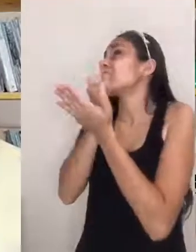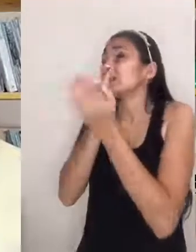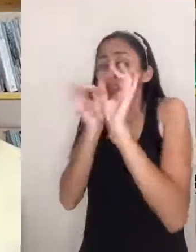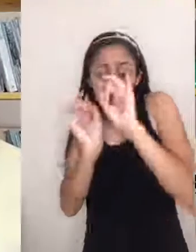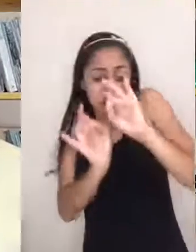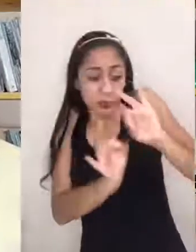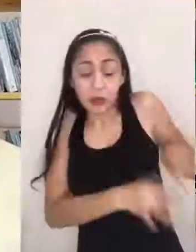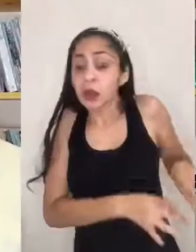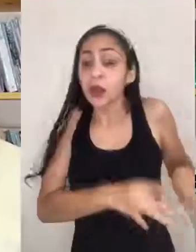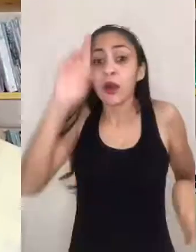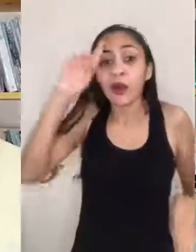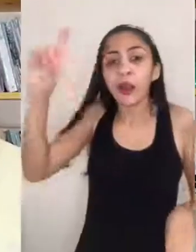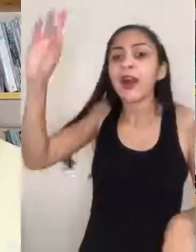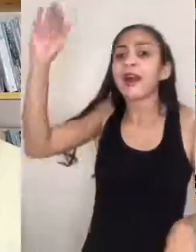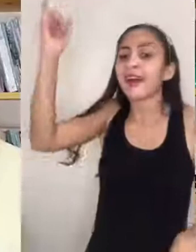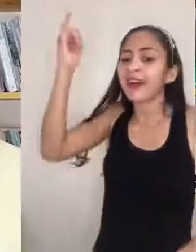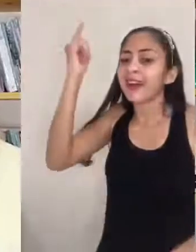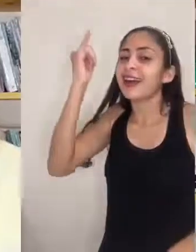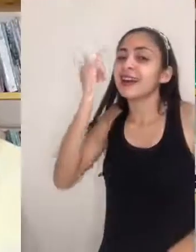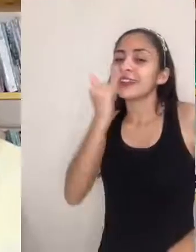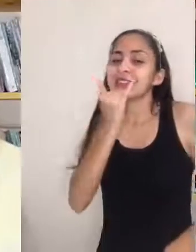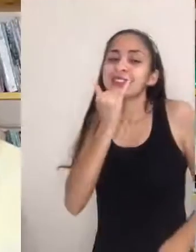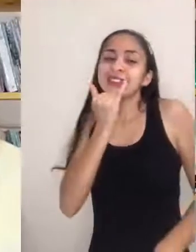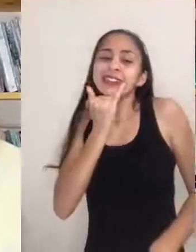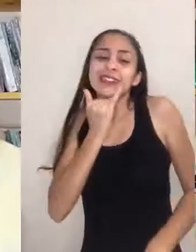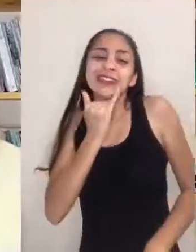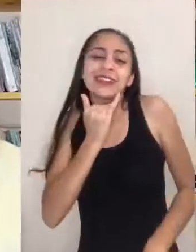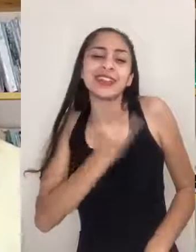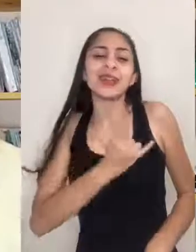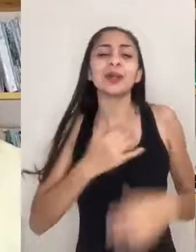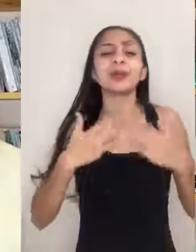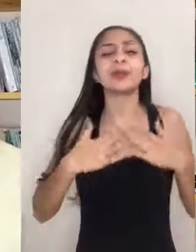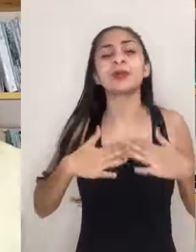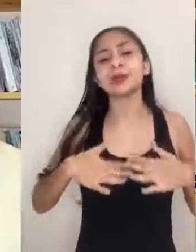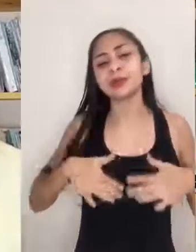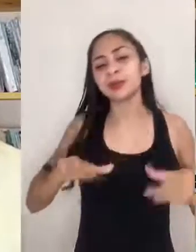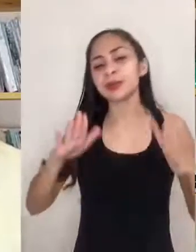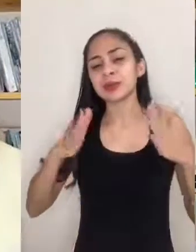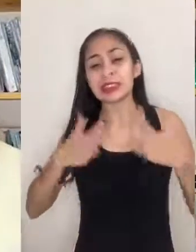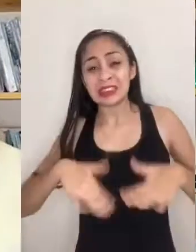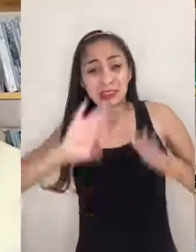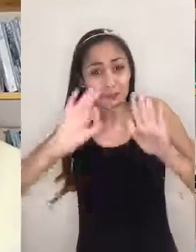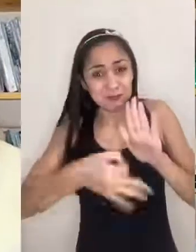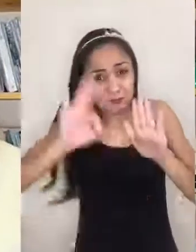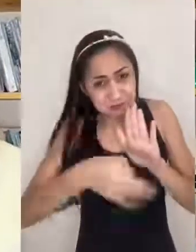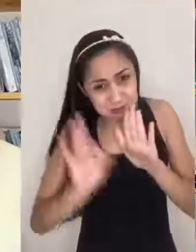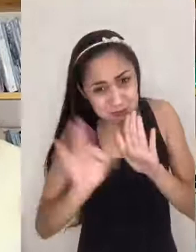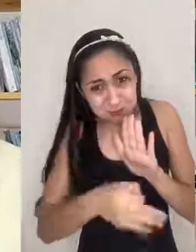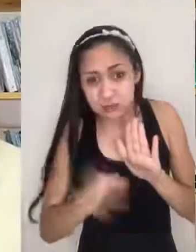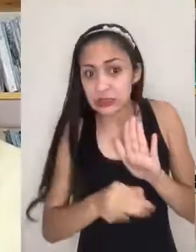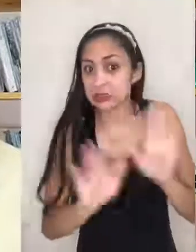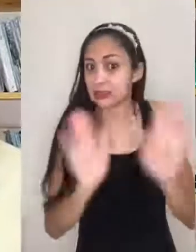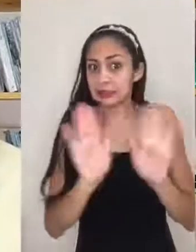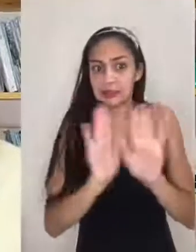perdão, o Senhor lhe perdoa e você se poupa de maiores consequências